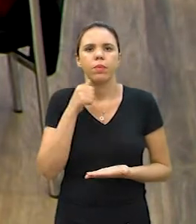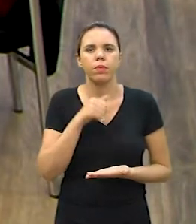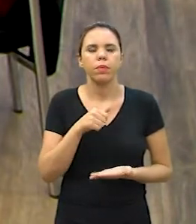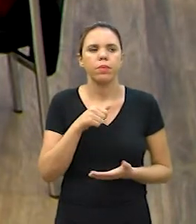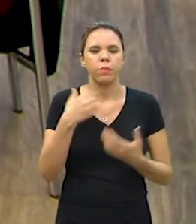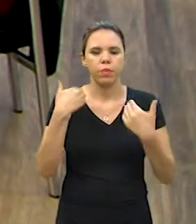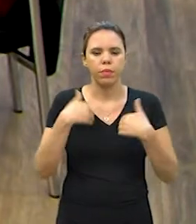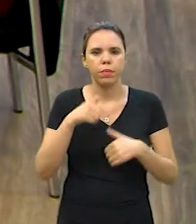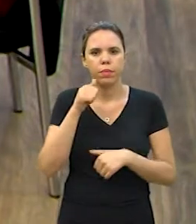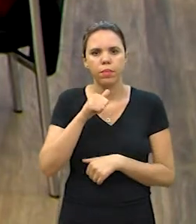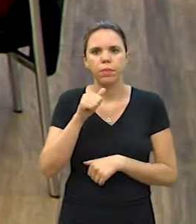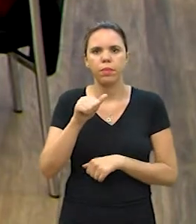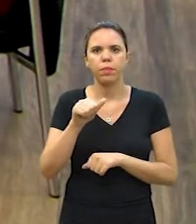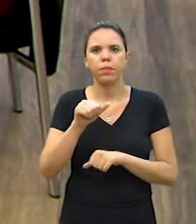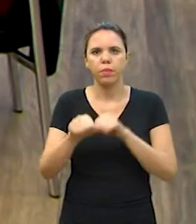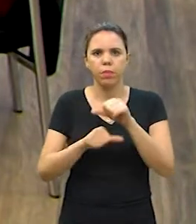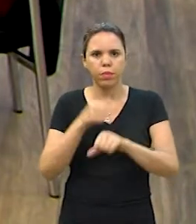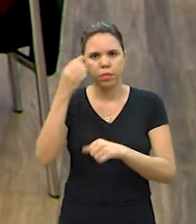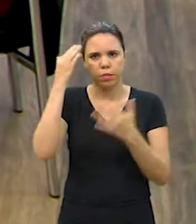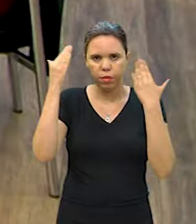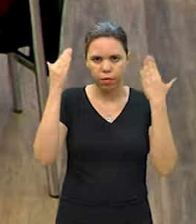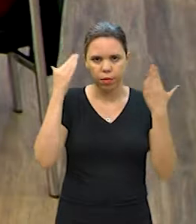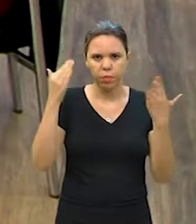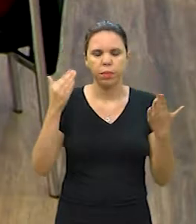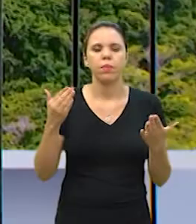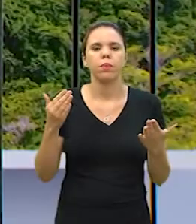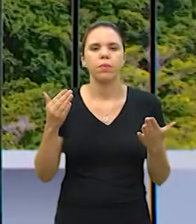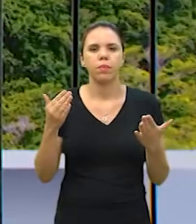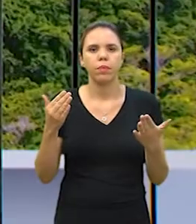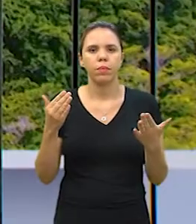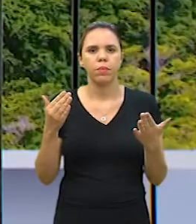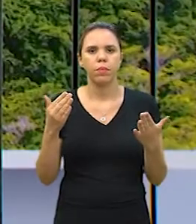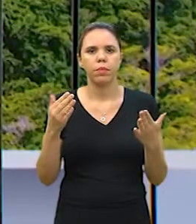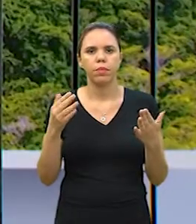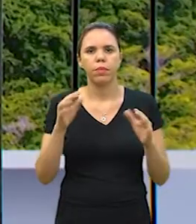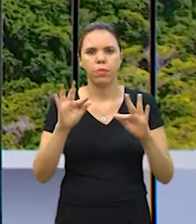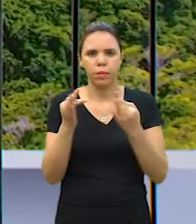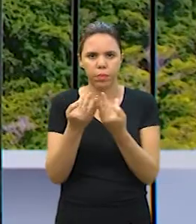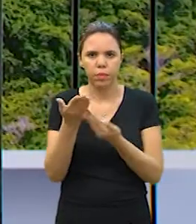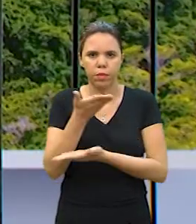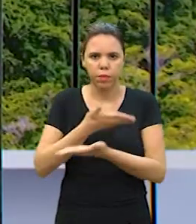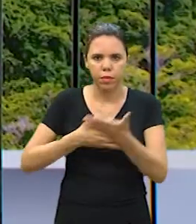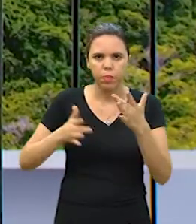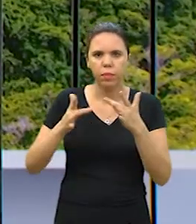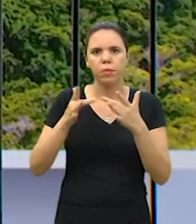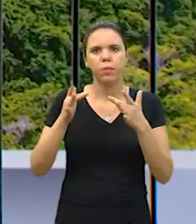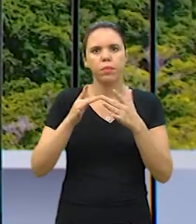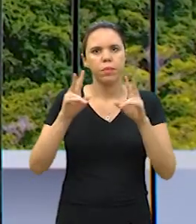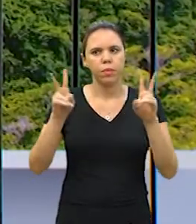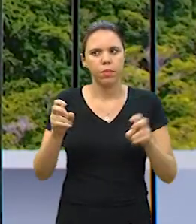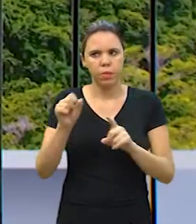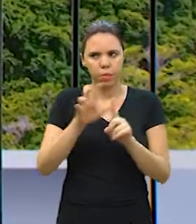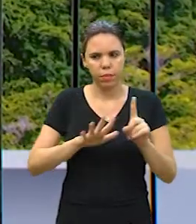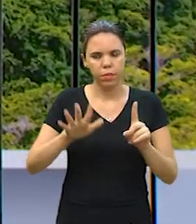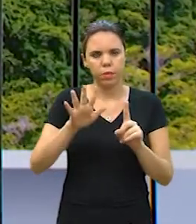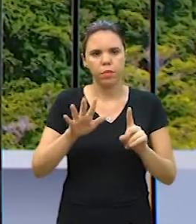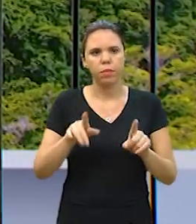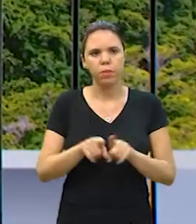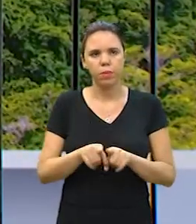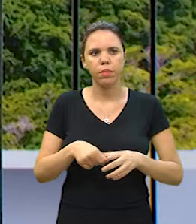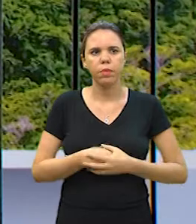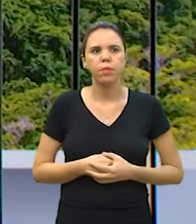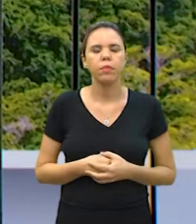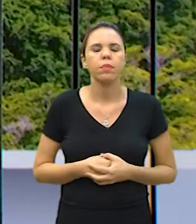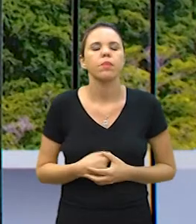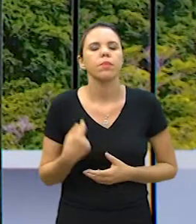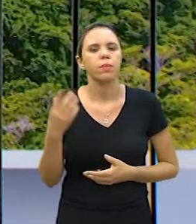que a mudança no corpo da mulher impacta ela psicologicamente, impacta ela na relação com a família, impacta ela na relação com a sociedade